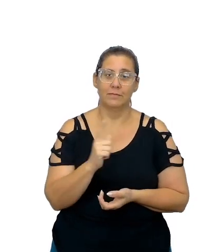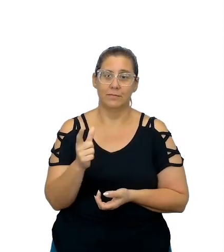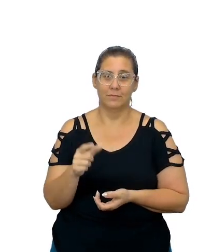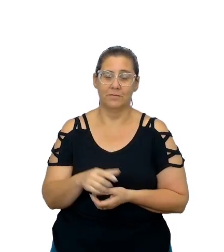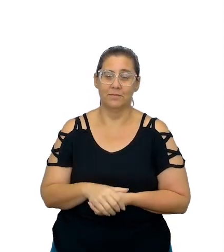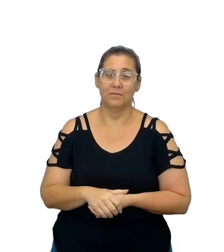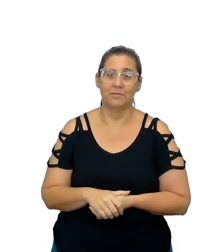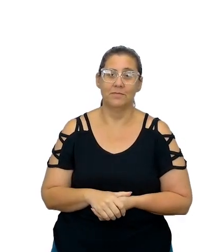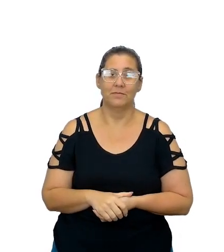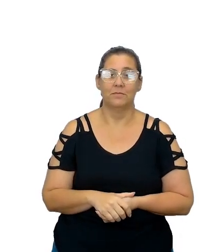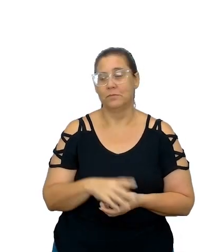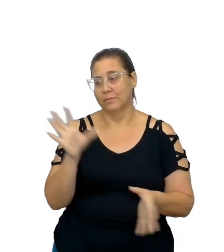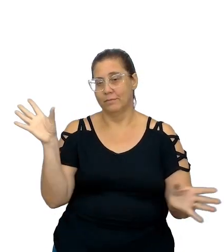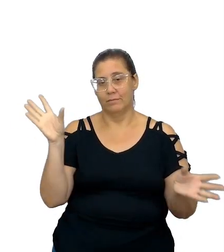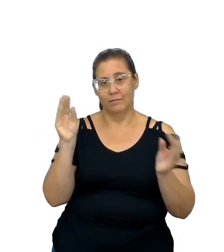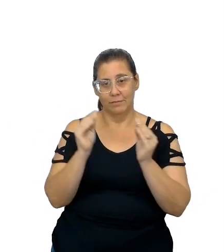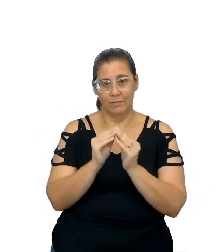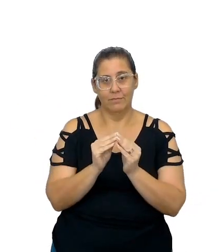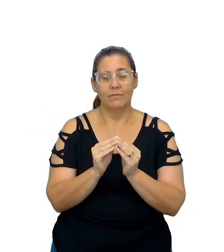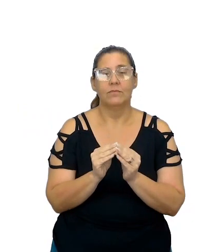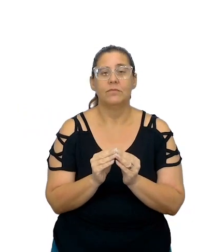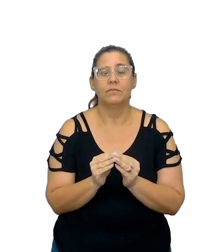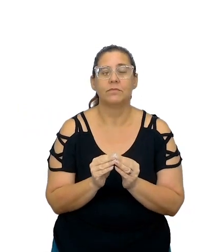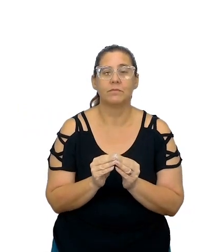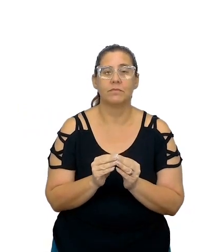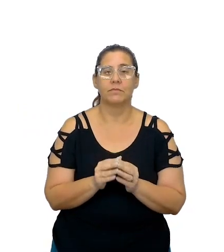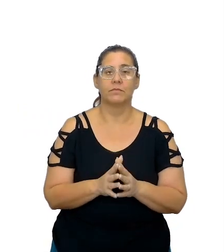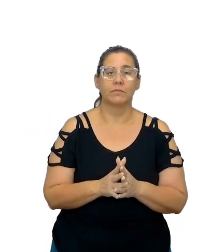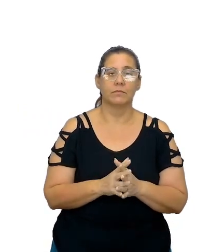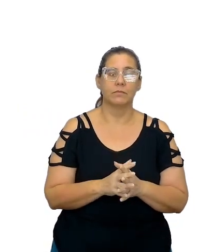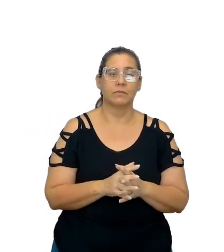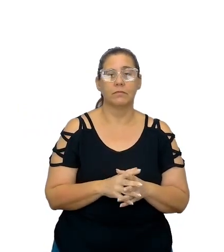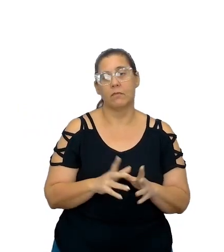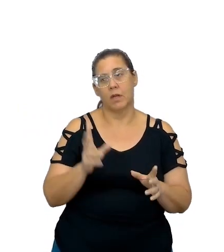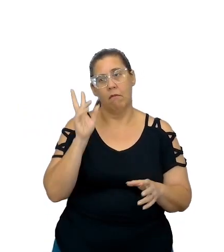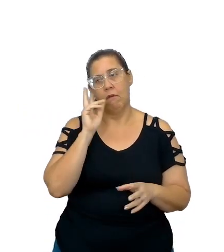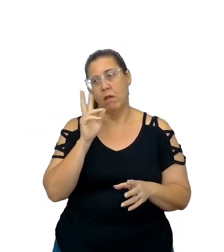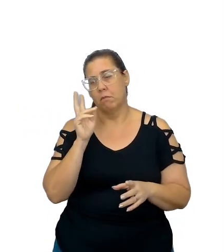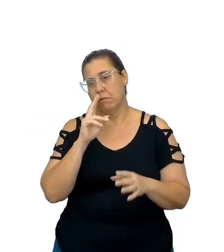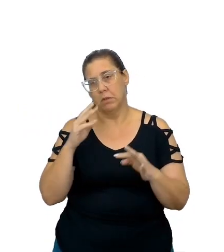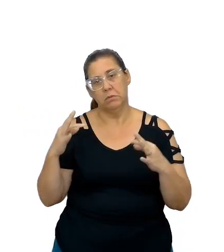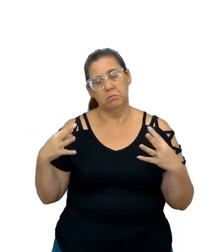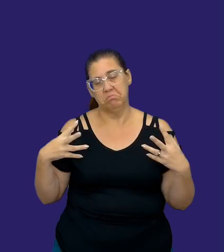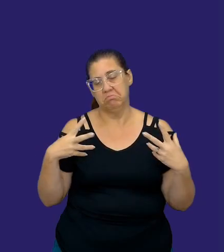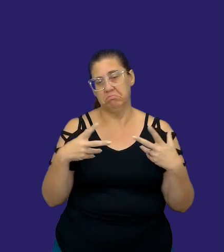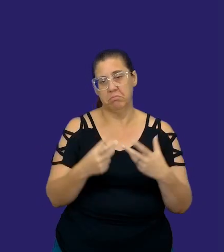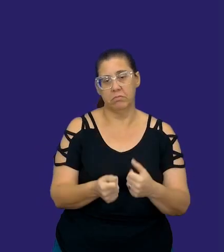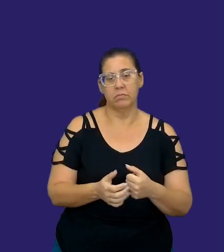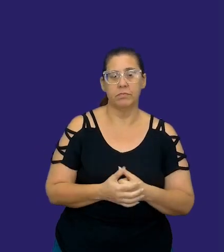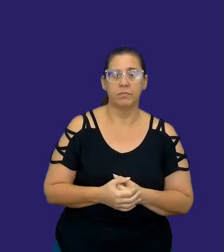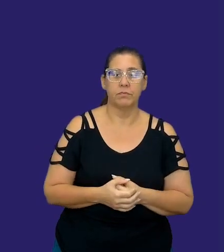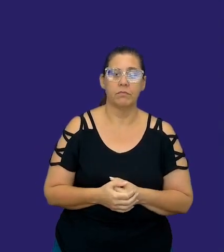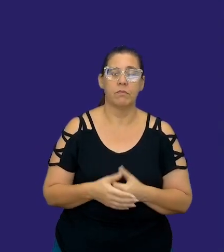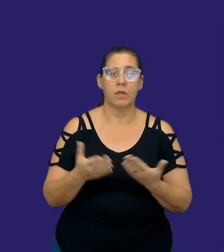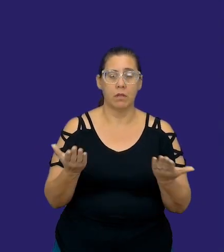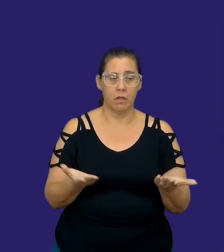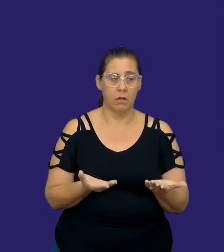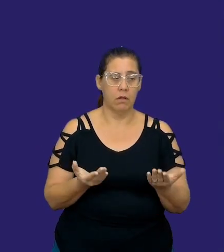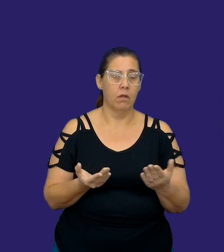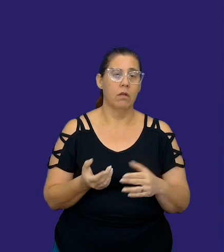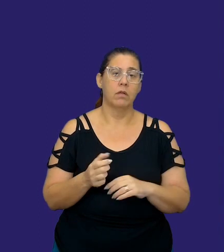ter o resumo propriamente dito, né, a resenha e etc, etc. Tá? Muito